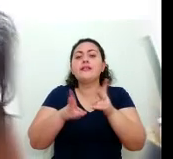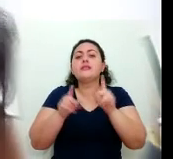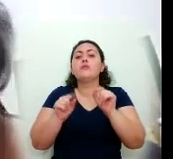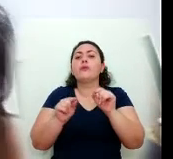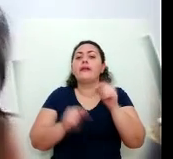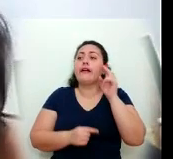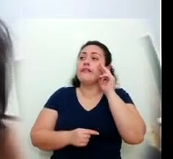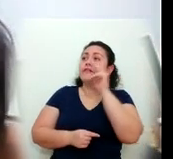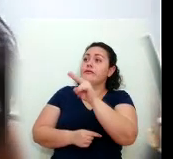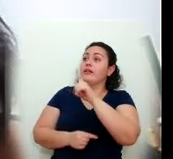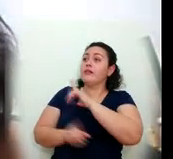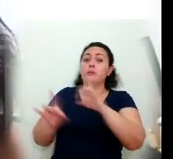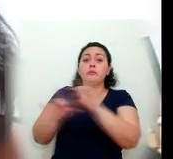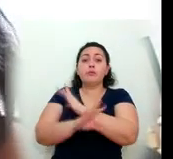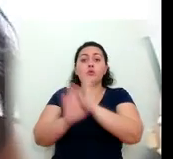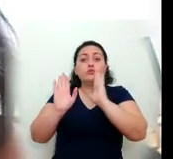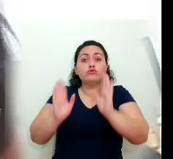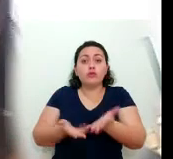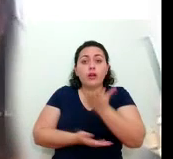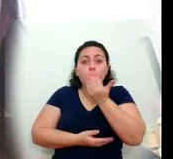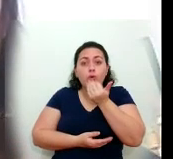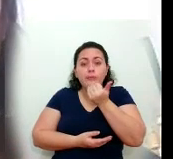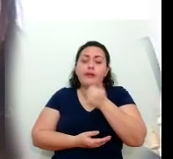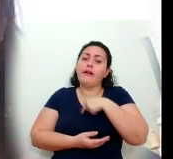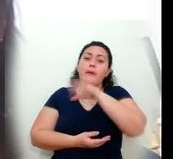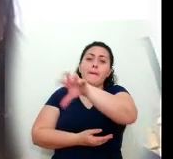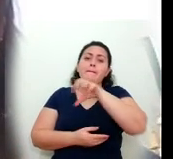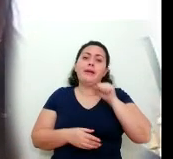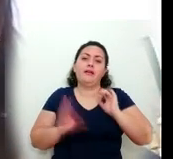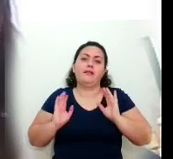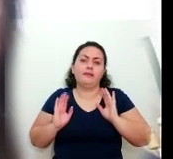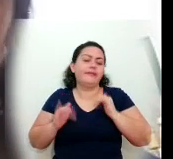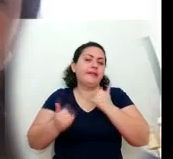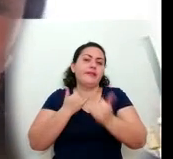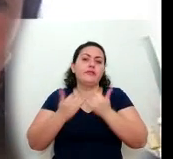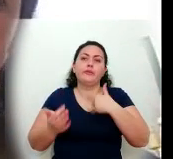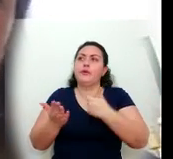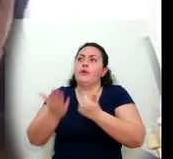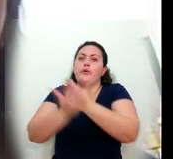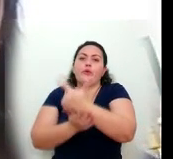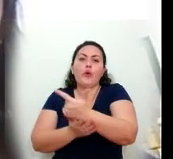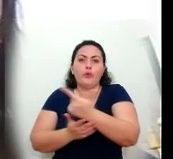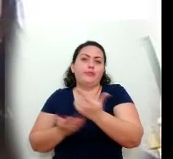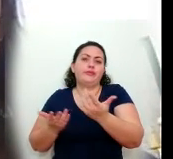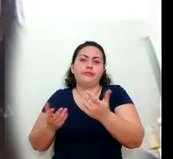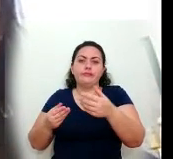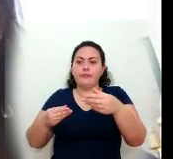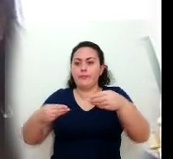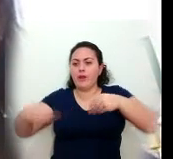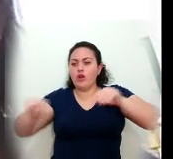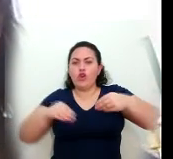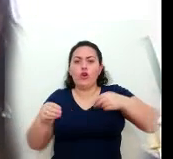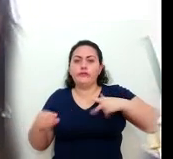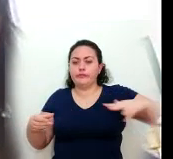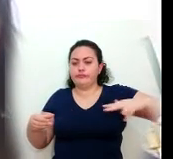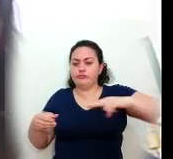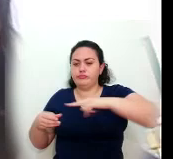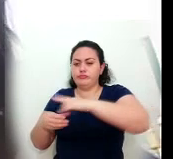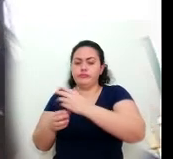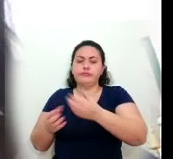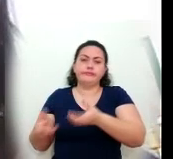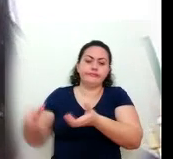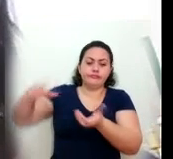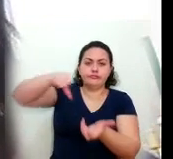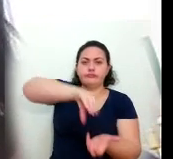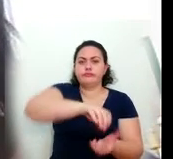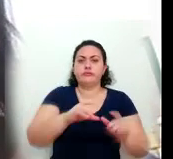usa aquele recurso da comida que já está pronta, né? Que é a que eu só, né, comprei ultraprocessada, abro o pacote,